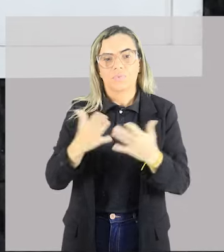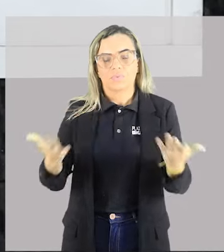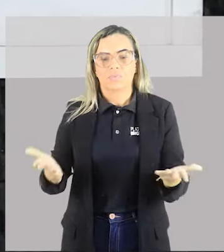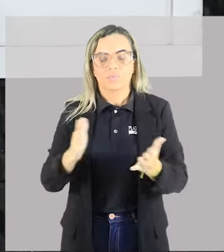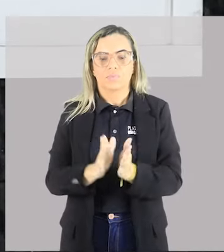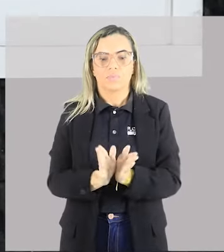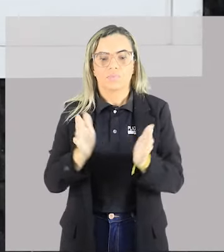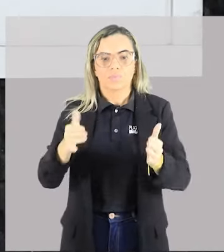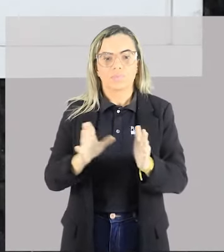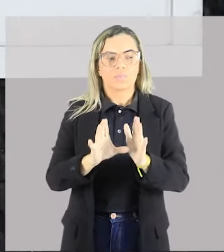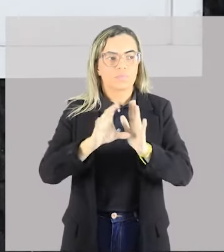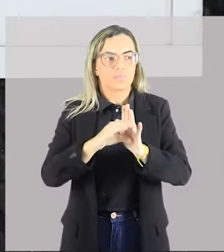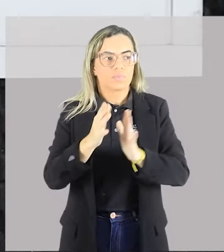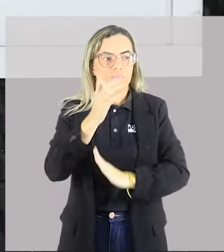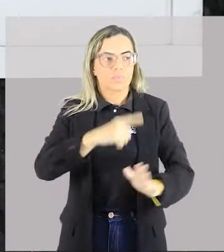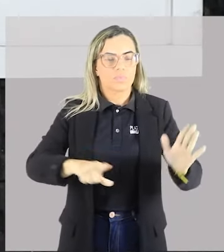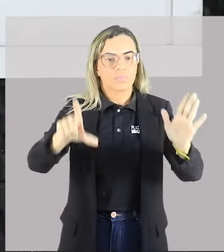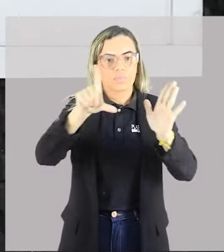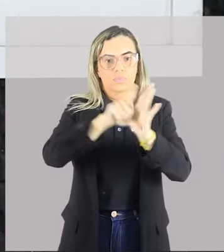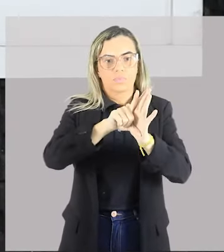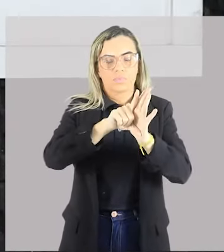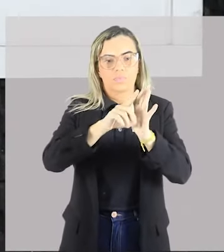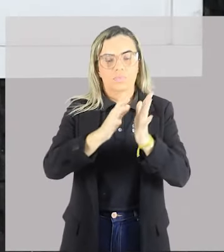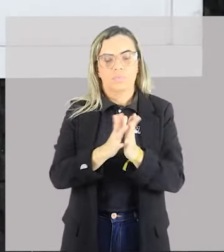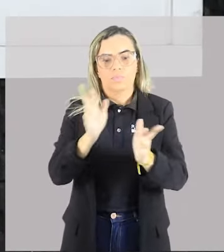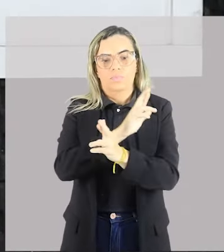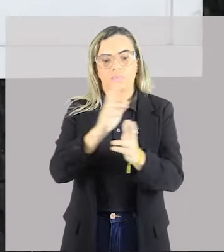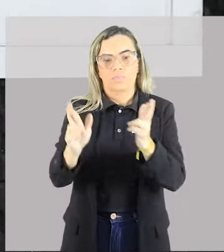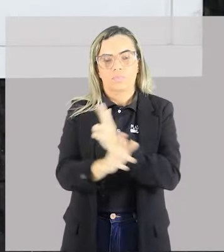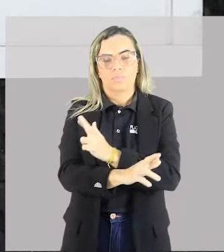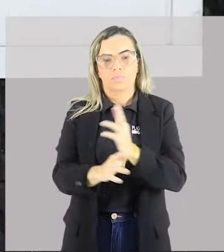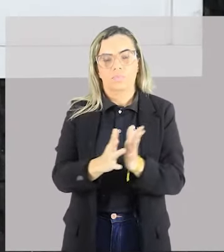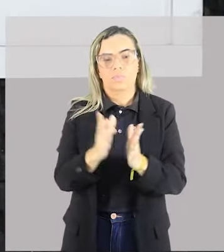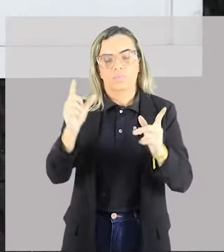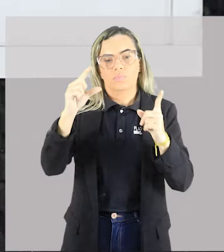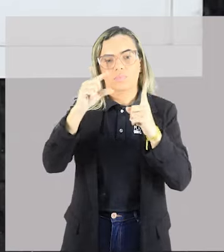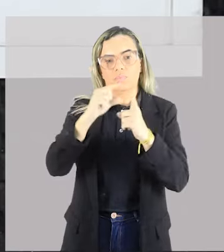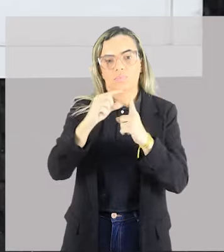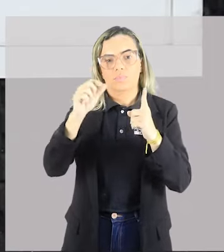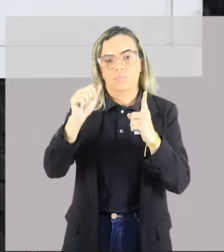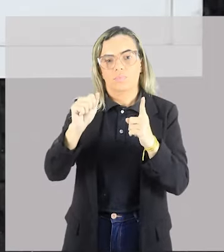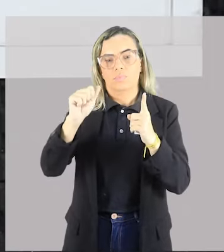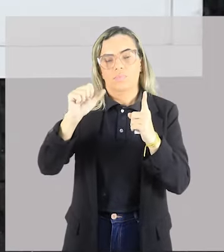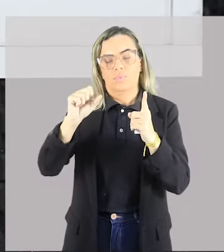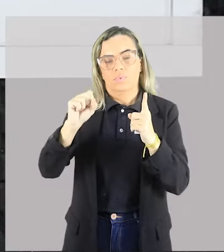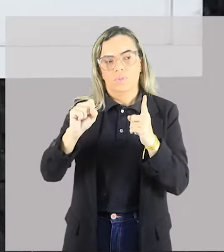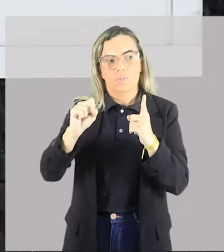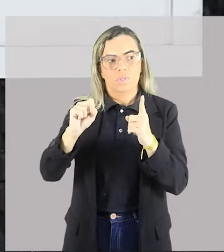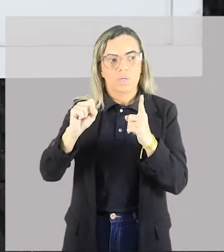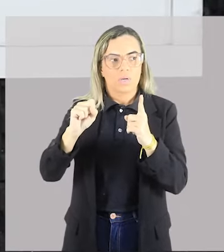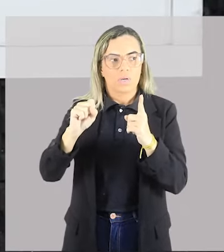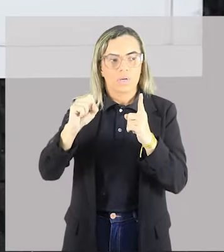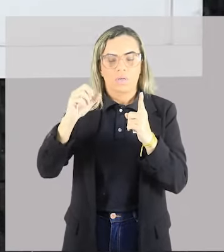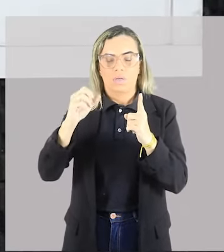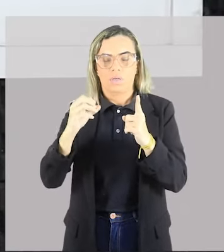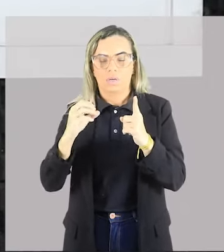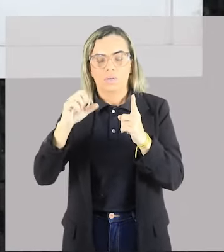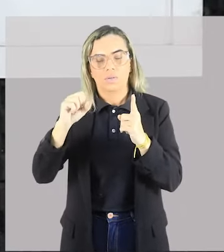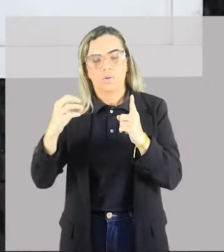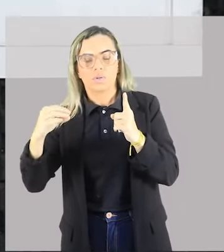por nós chamamos de lei de associação é a expressão que asso os elementos do conjunto A aos